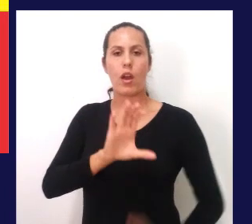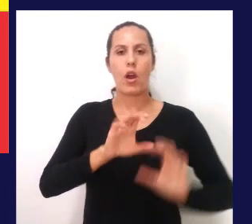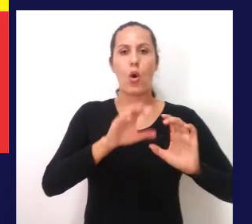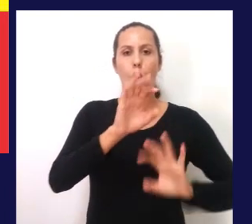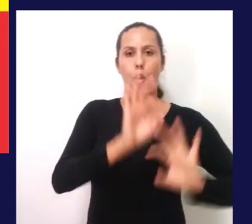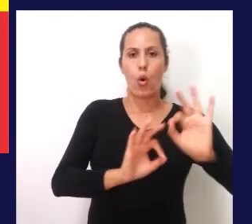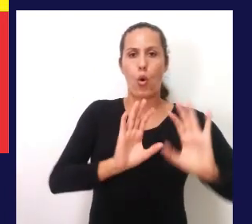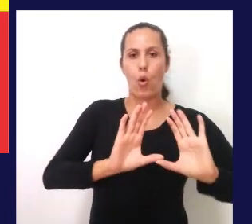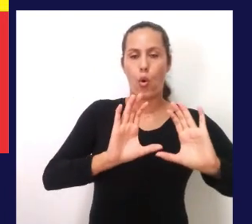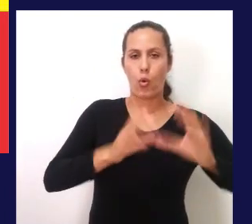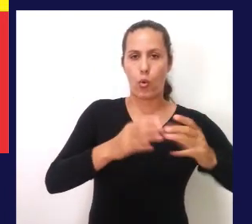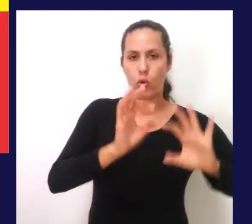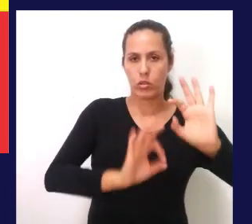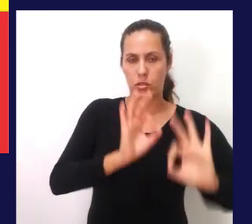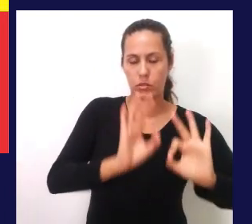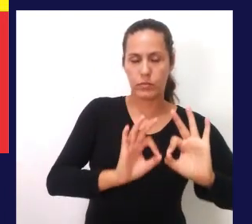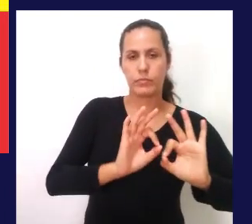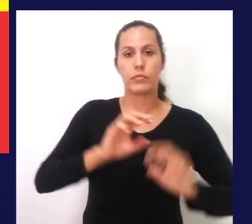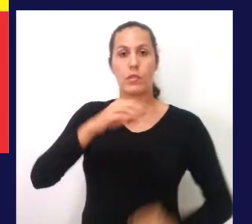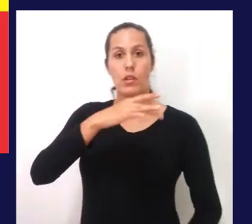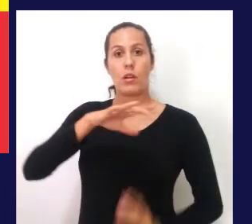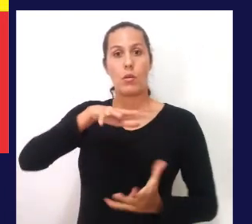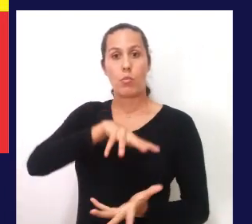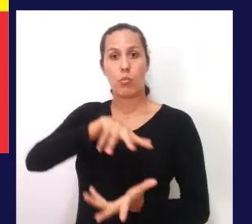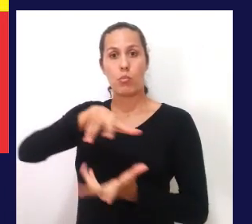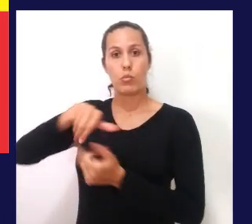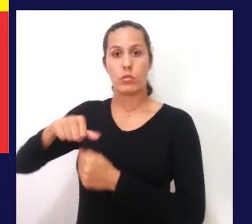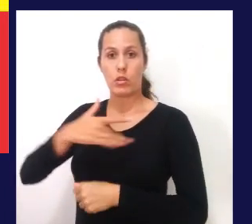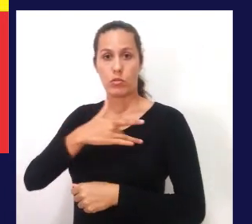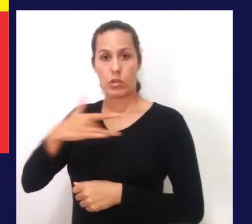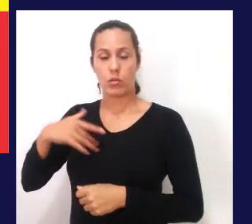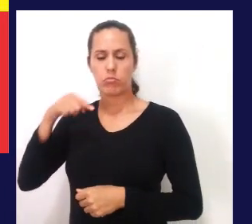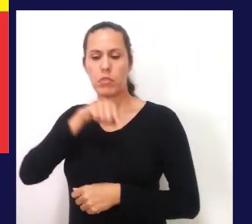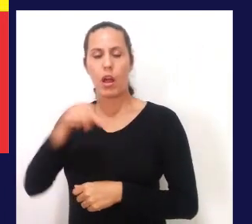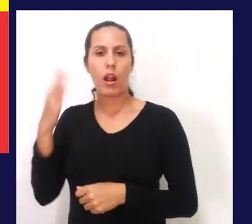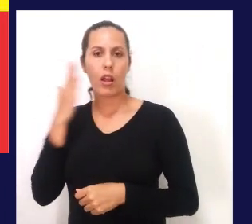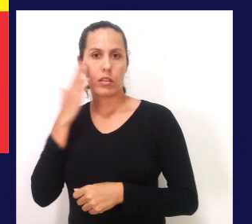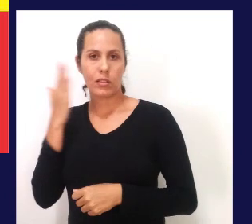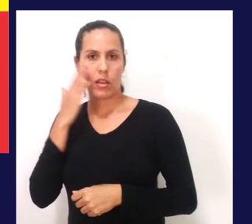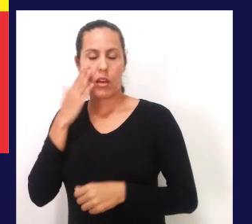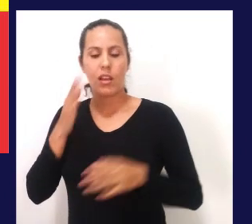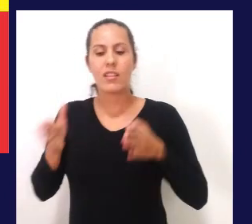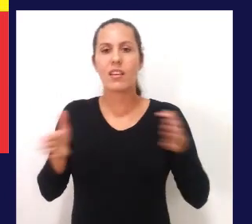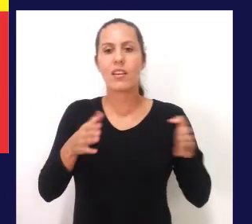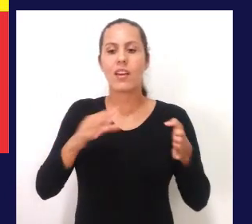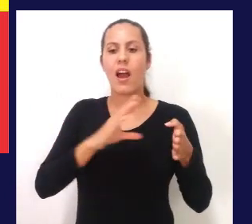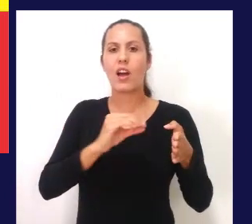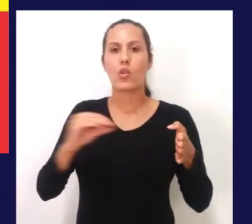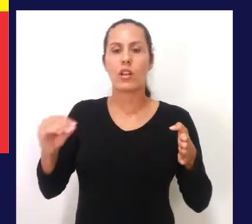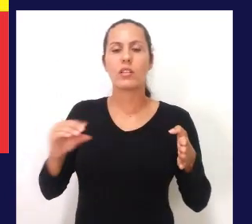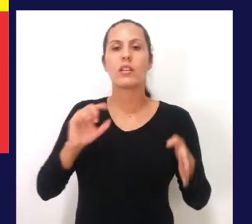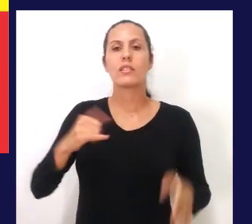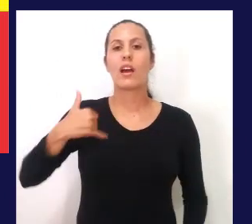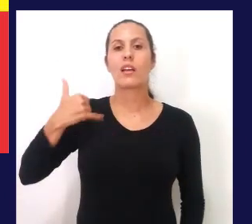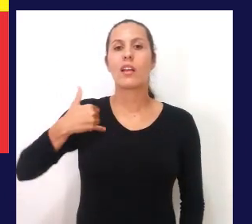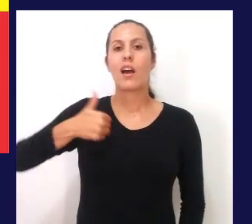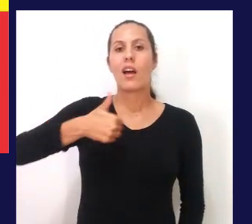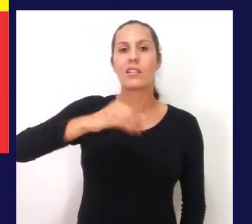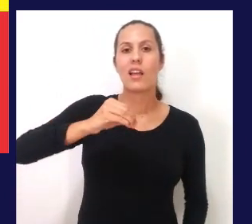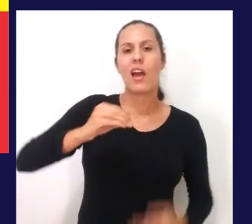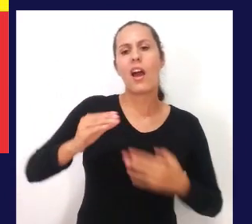OMS, que é a Organização Mundial de Saúde, vai compreender o período de 10 aos 20